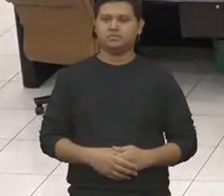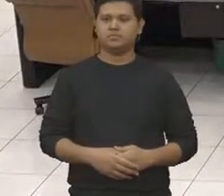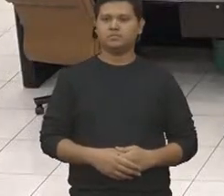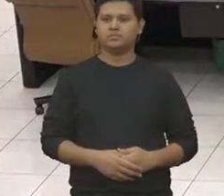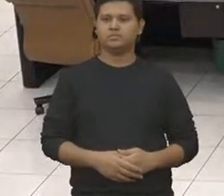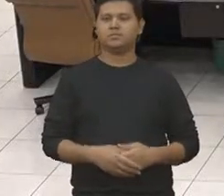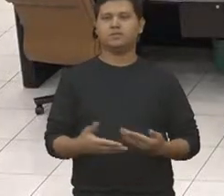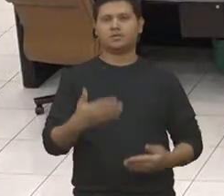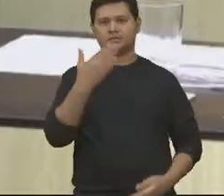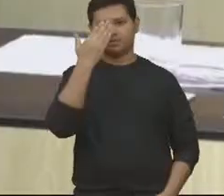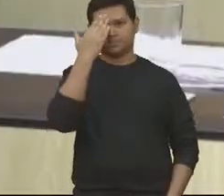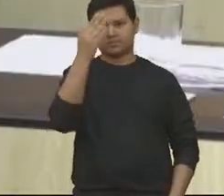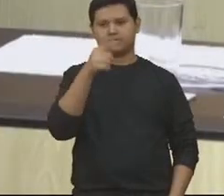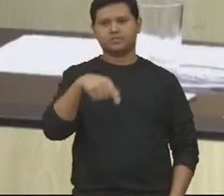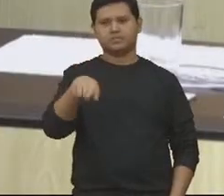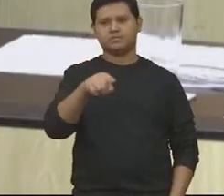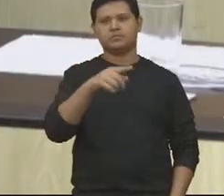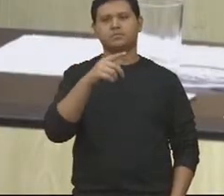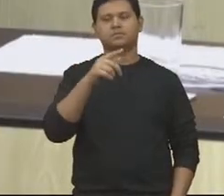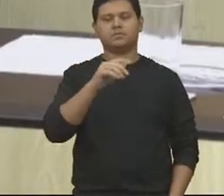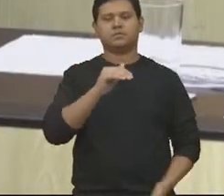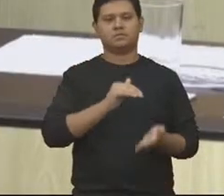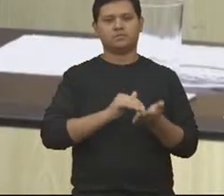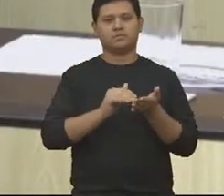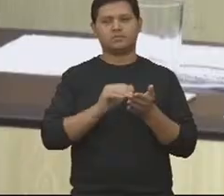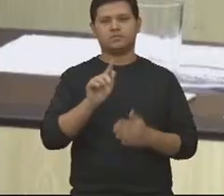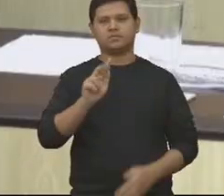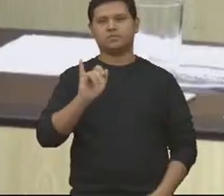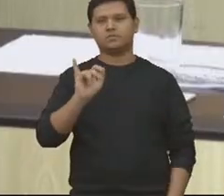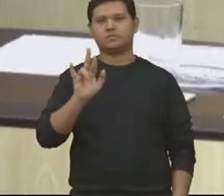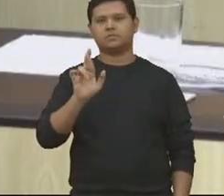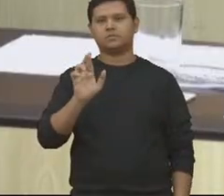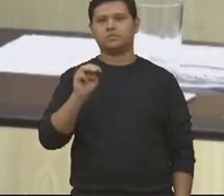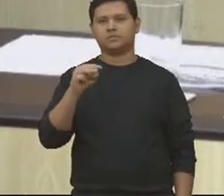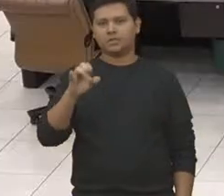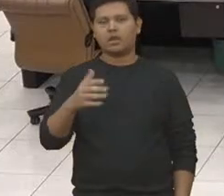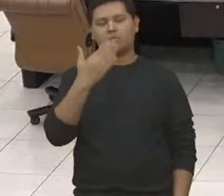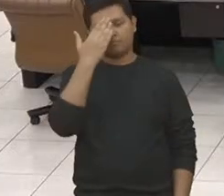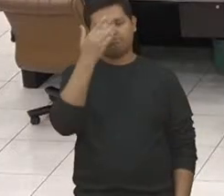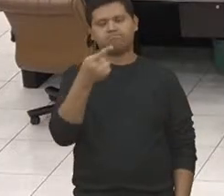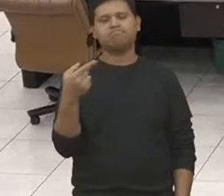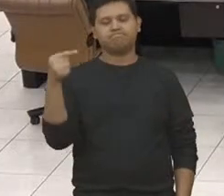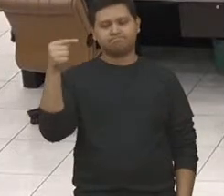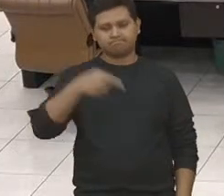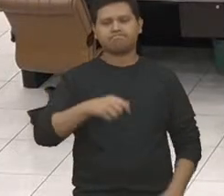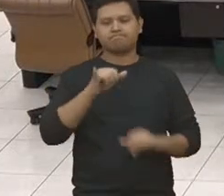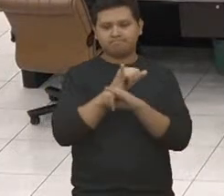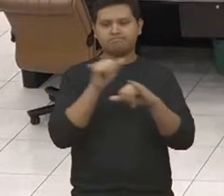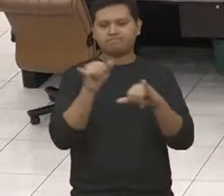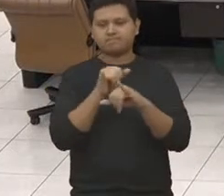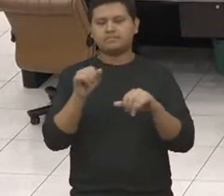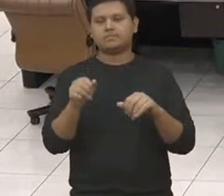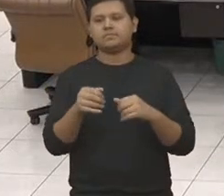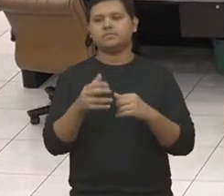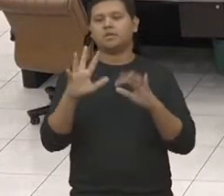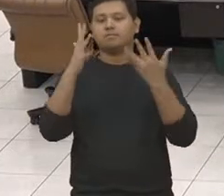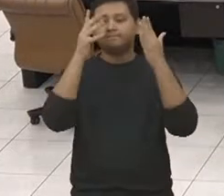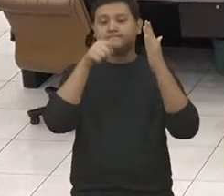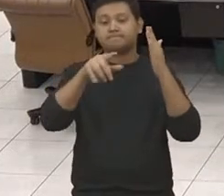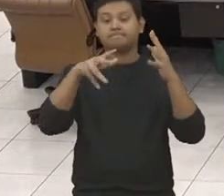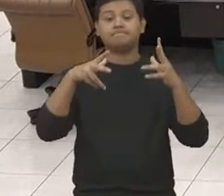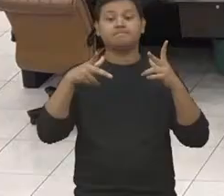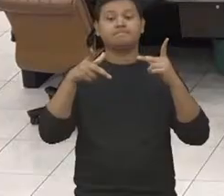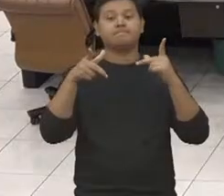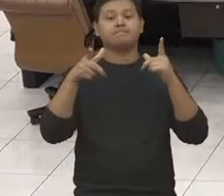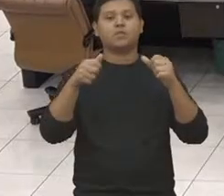Quero aqui agradecer a presença do senhor Guilherme. Obrigado, Guilherme, pela sua participação aqui, por nos trazer as informações, parabenizar pela